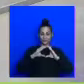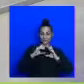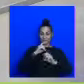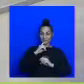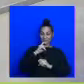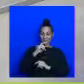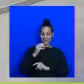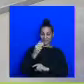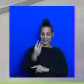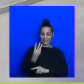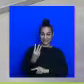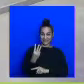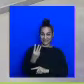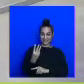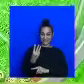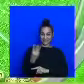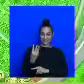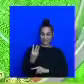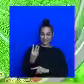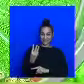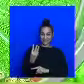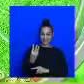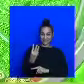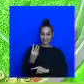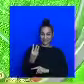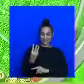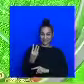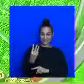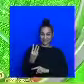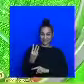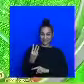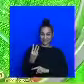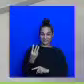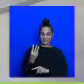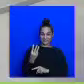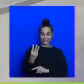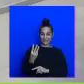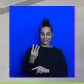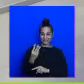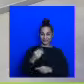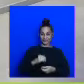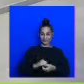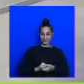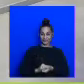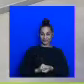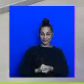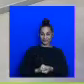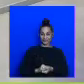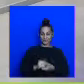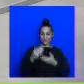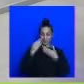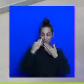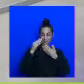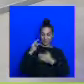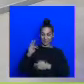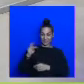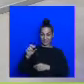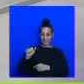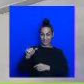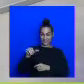Bola verde, número 3. Aí está. Obrigado,